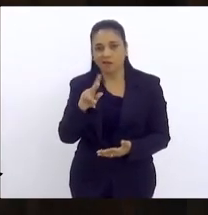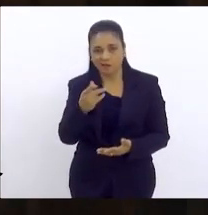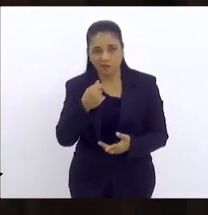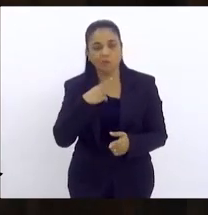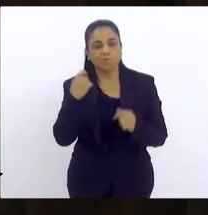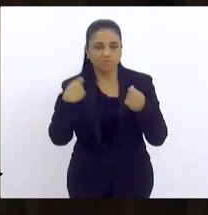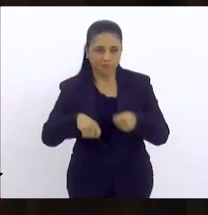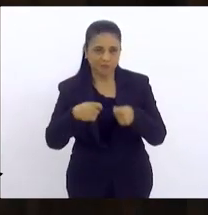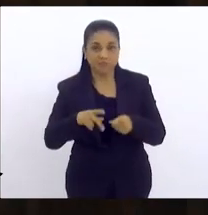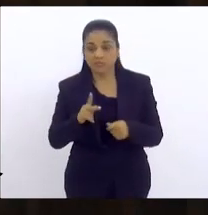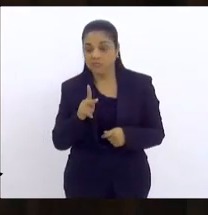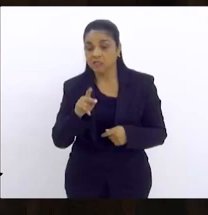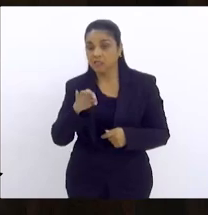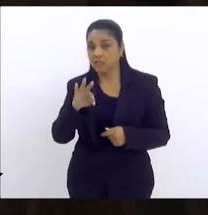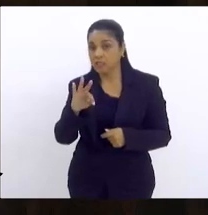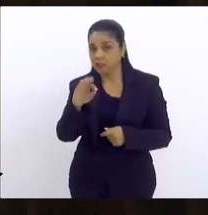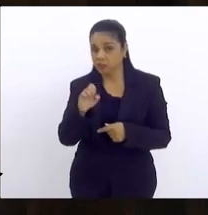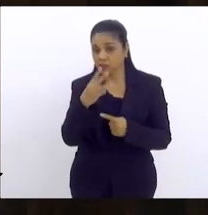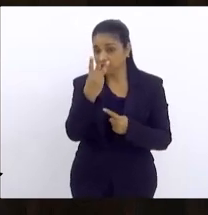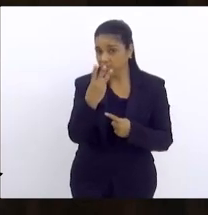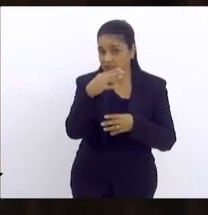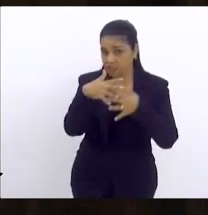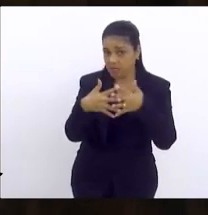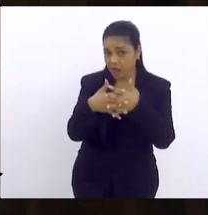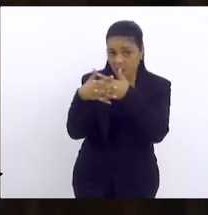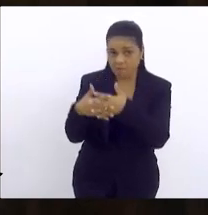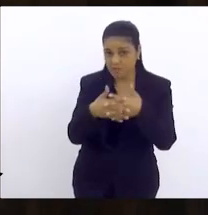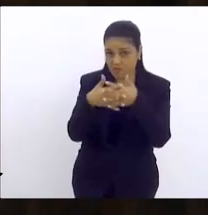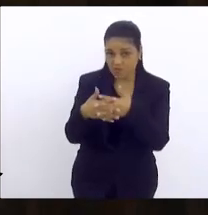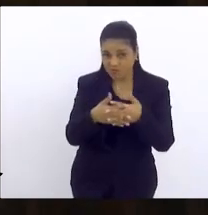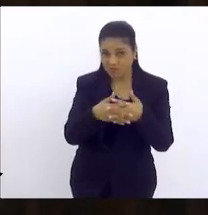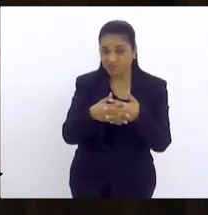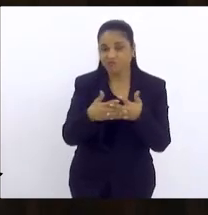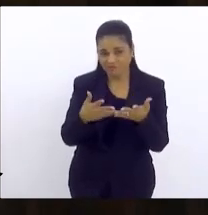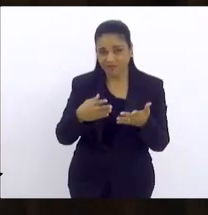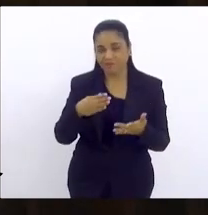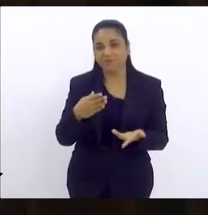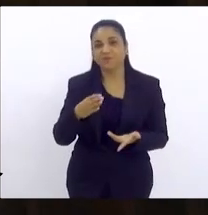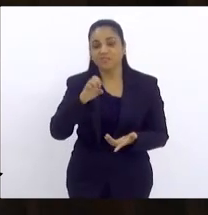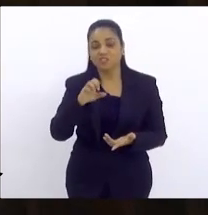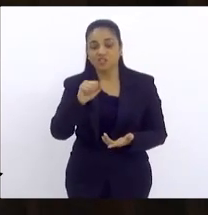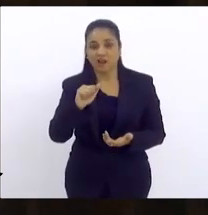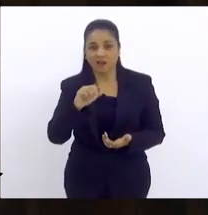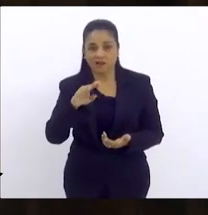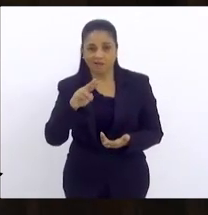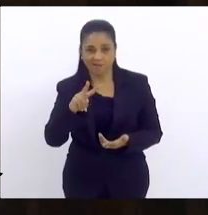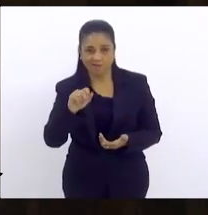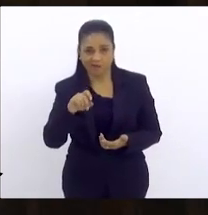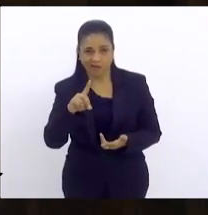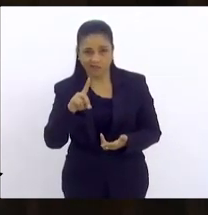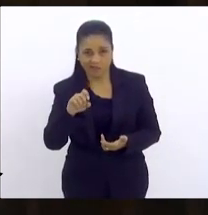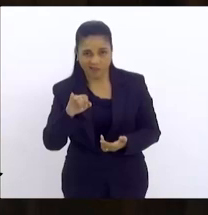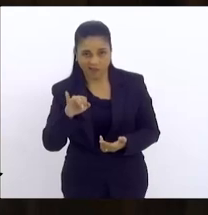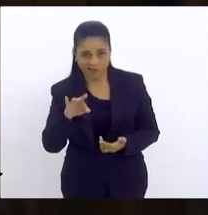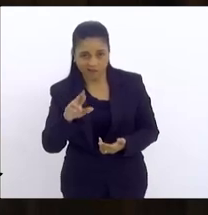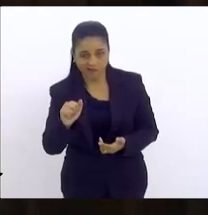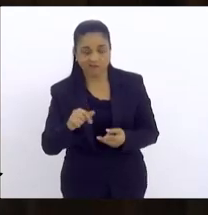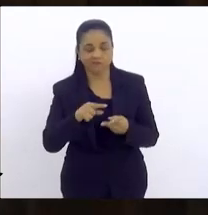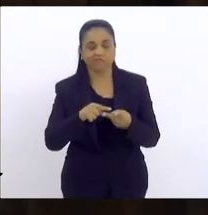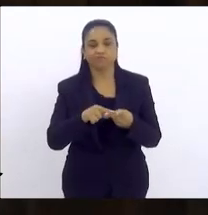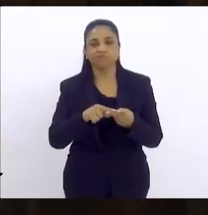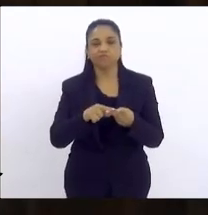kit para poder atender com mais velocidade capilaridade as demandas da sociedade Mas é uma